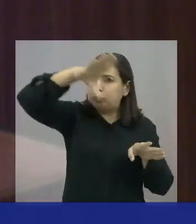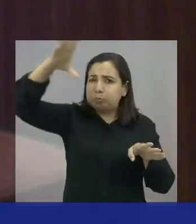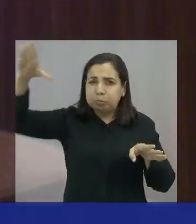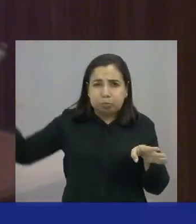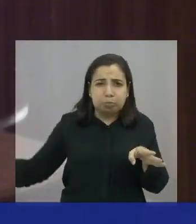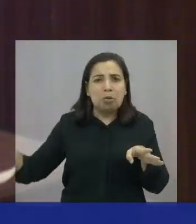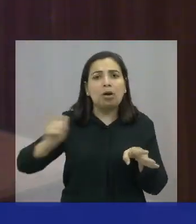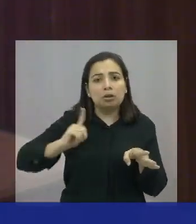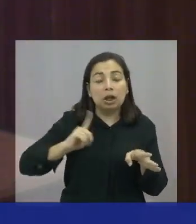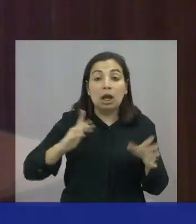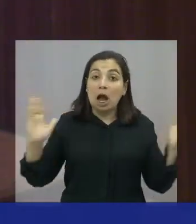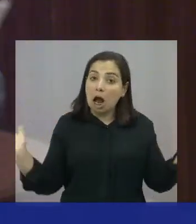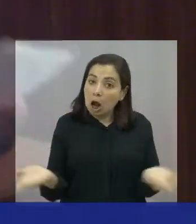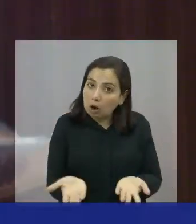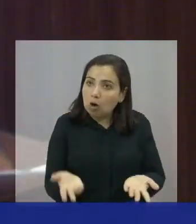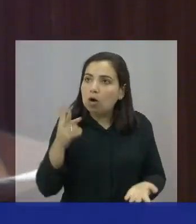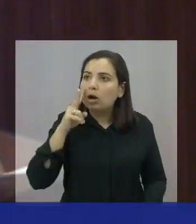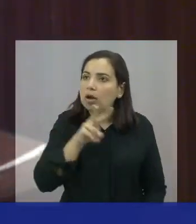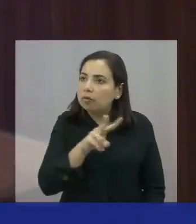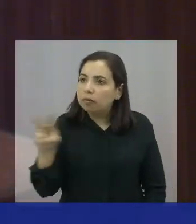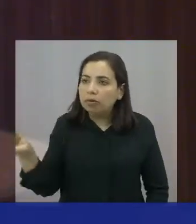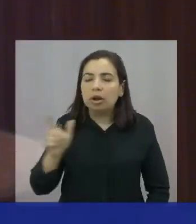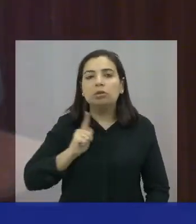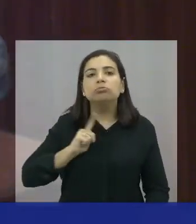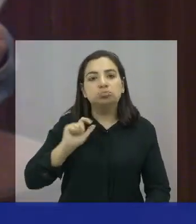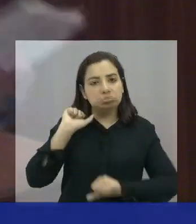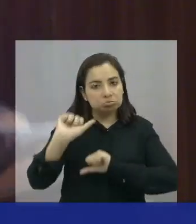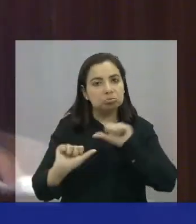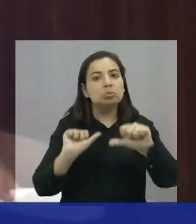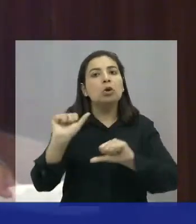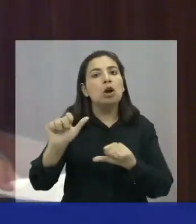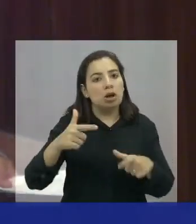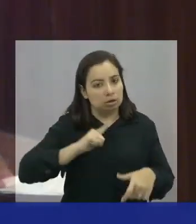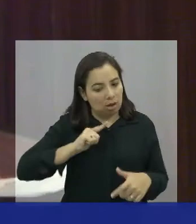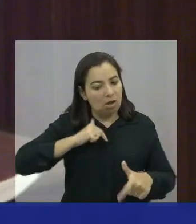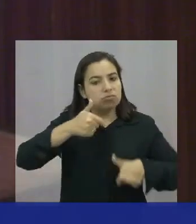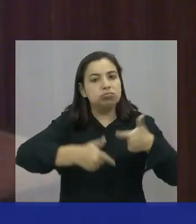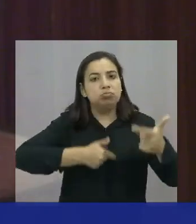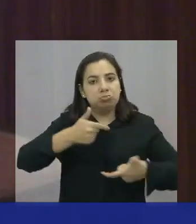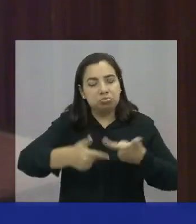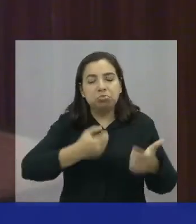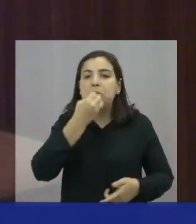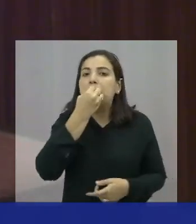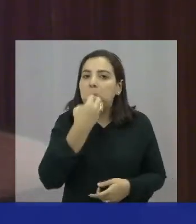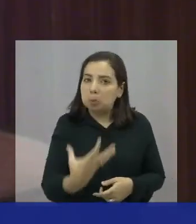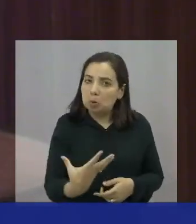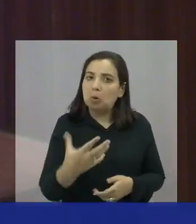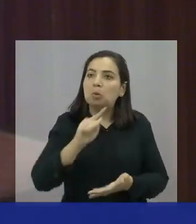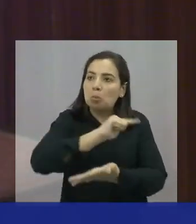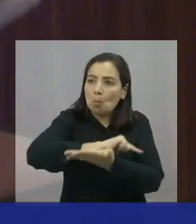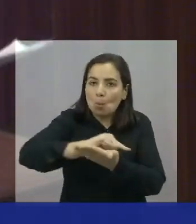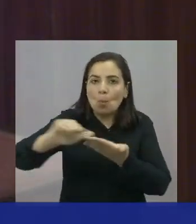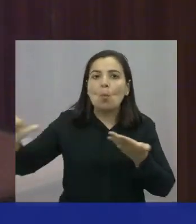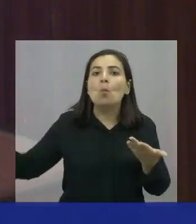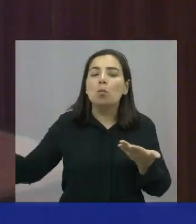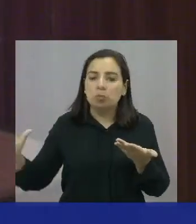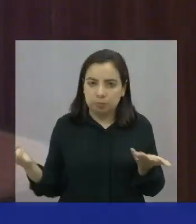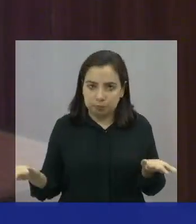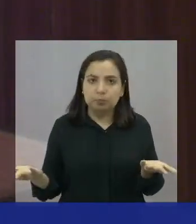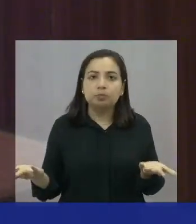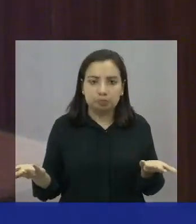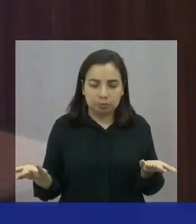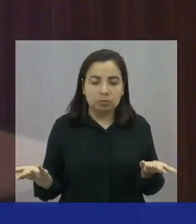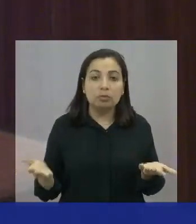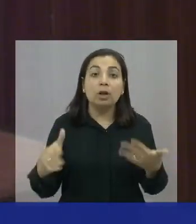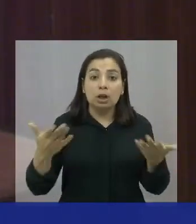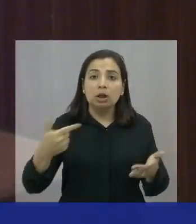Futuro, verifica que foi um trabalho exitoso e efetivo. Nós chegamos nos